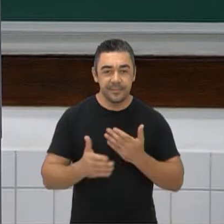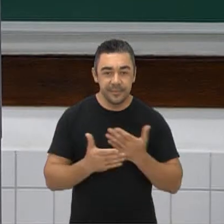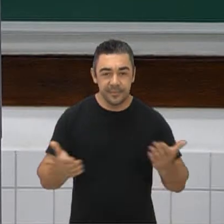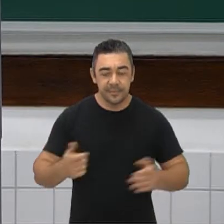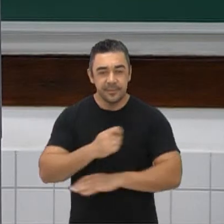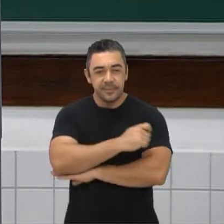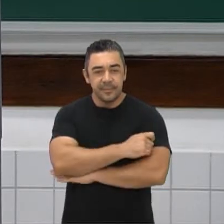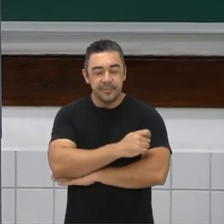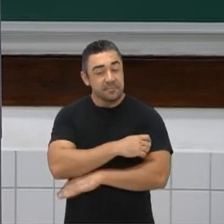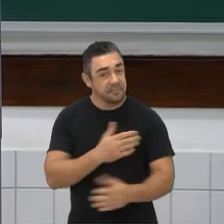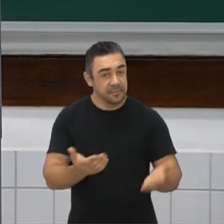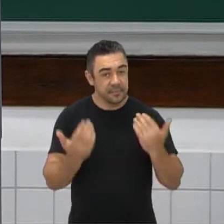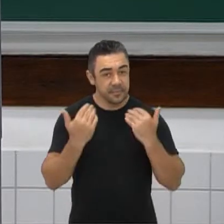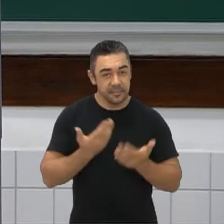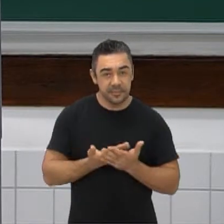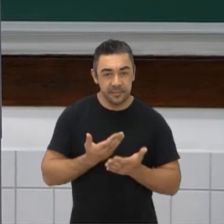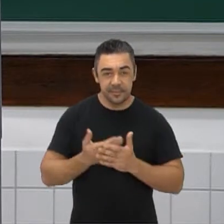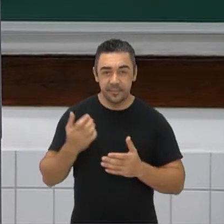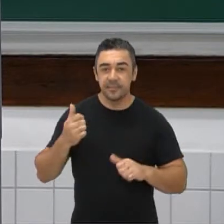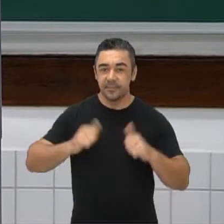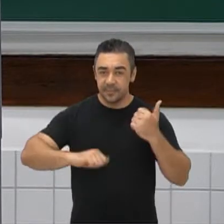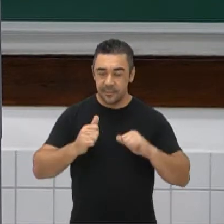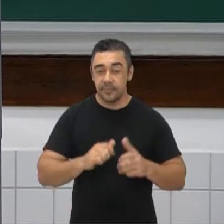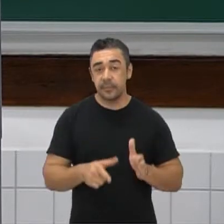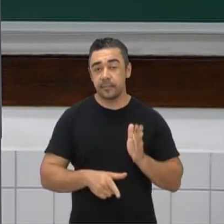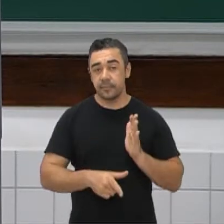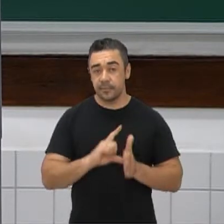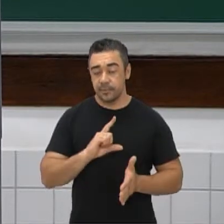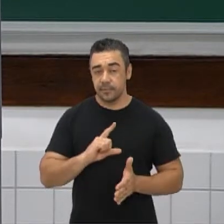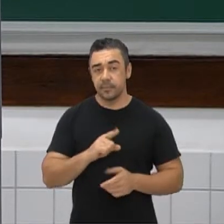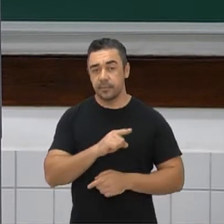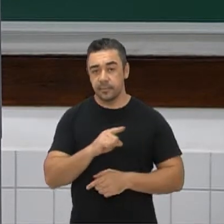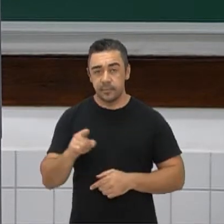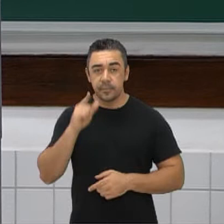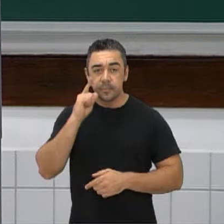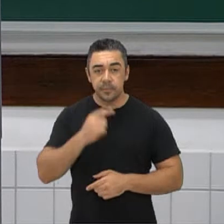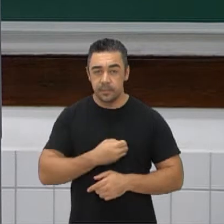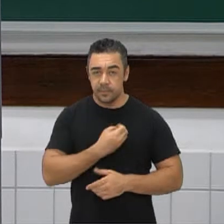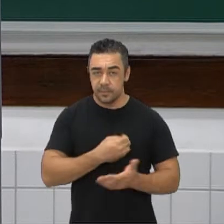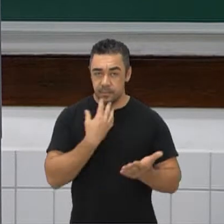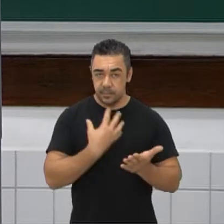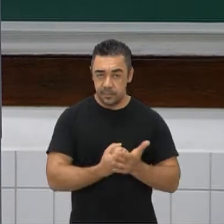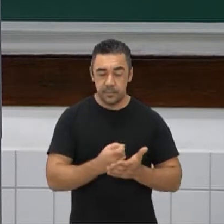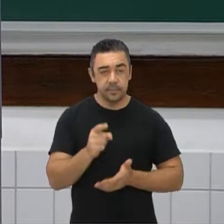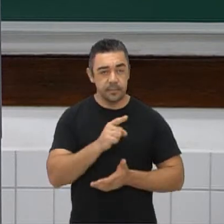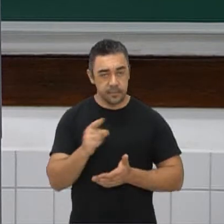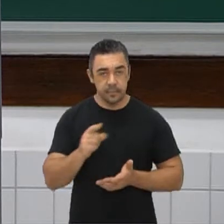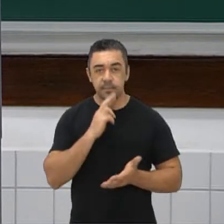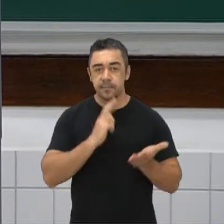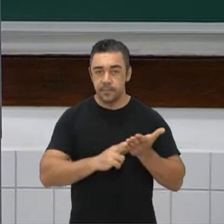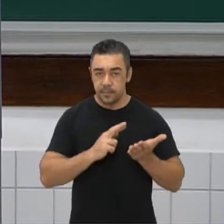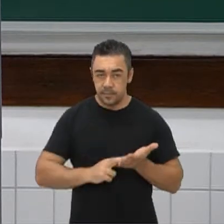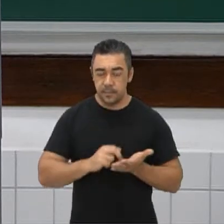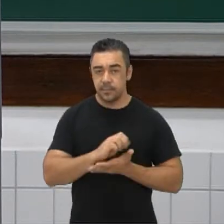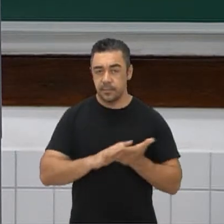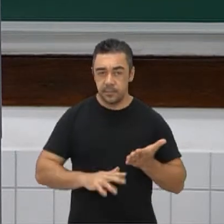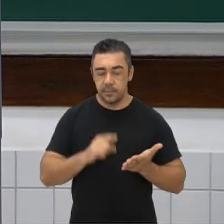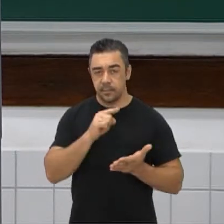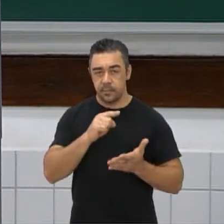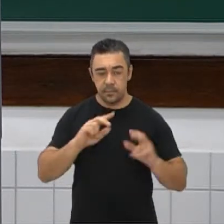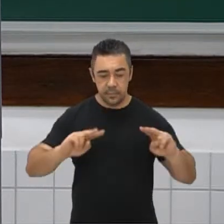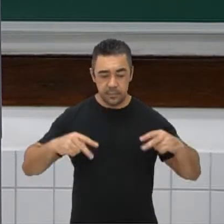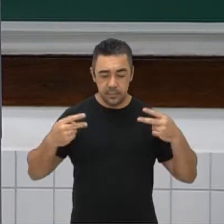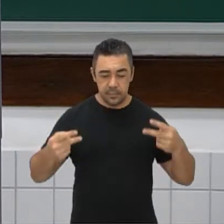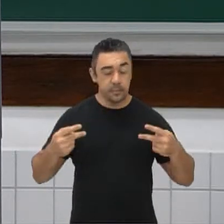Olá, alunos! Vamos para mais uma aula de Química. Mas antes, para garantir a sua presença, faça a atividade que está no primeiro link lá